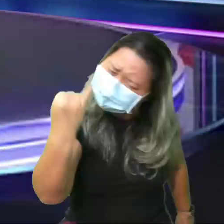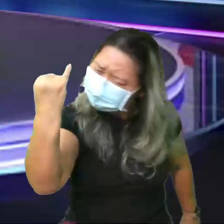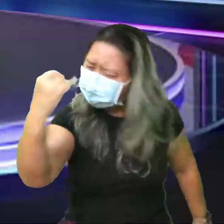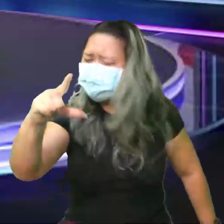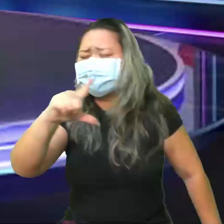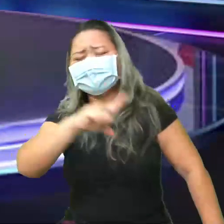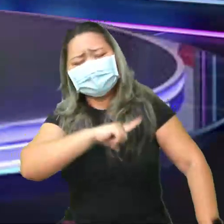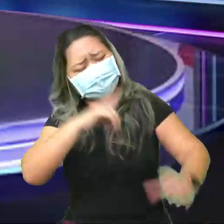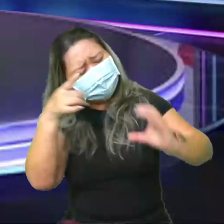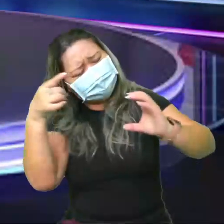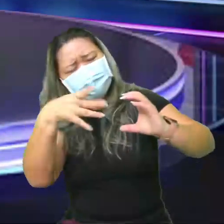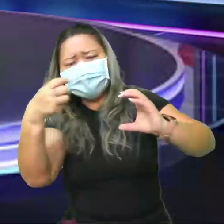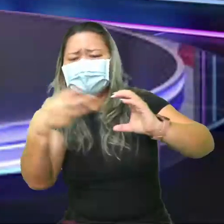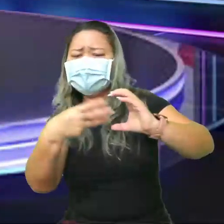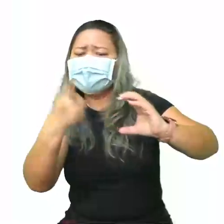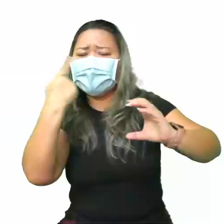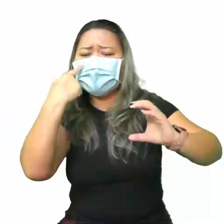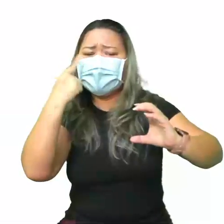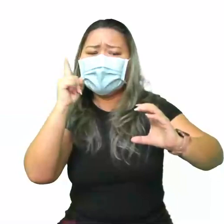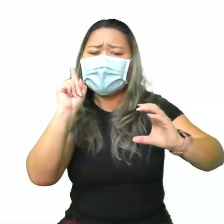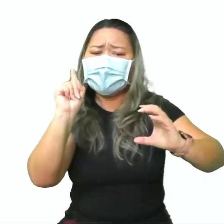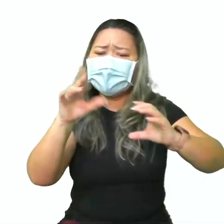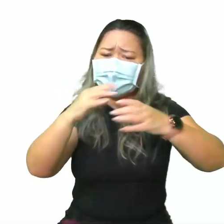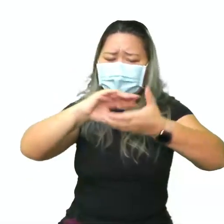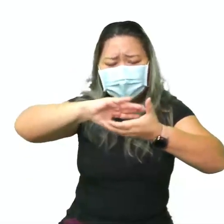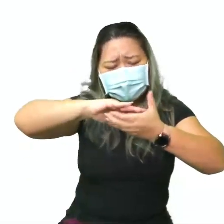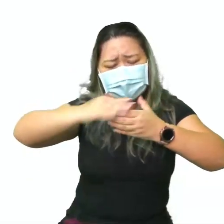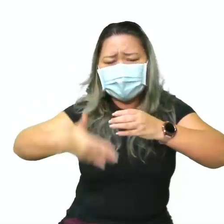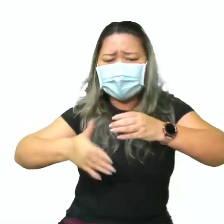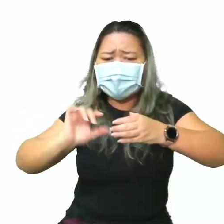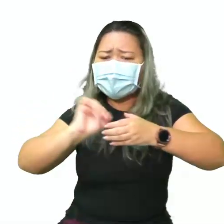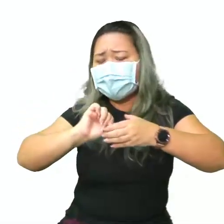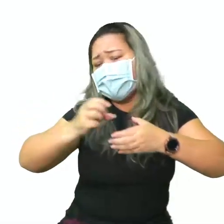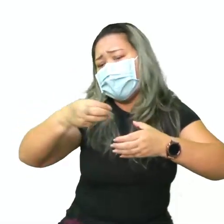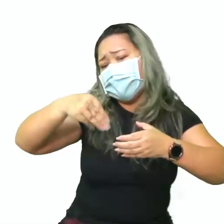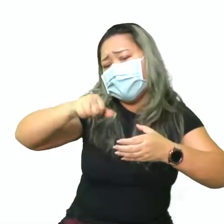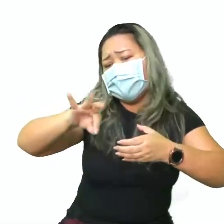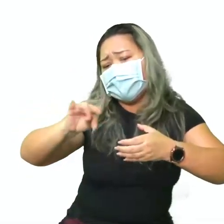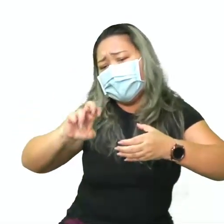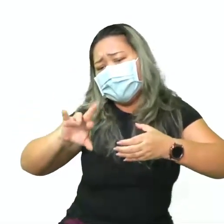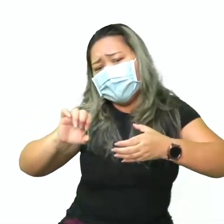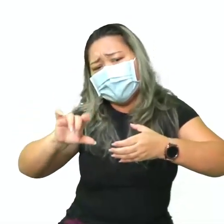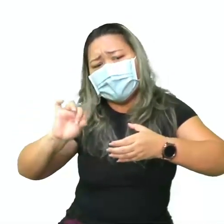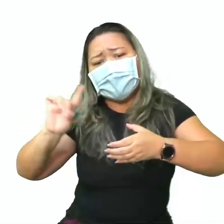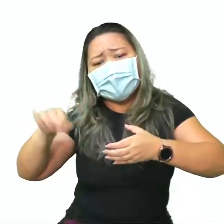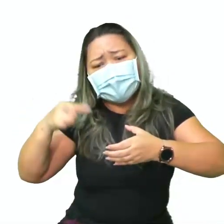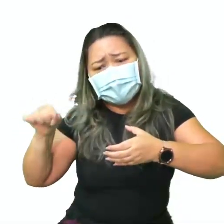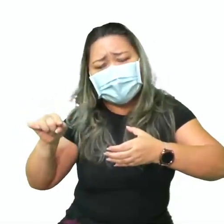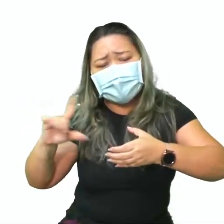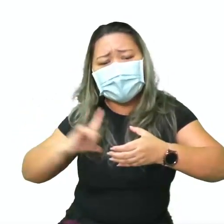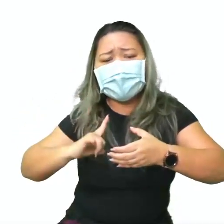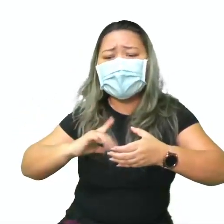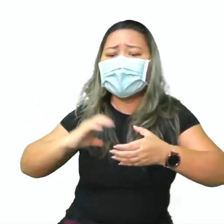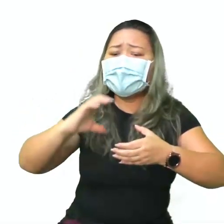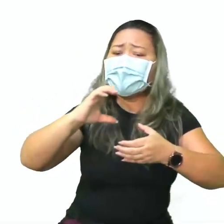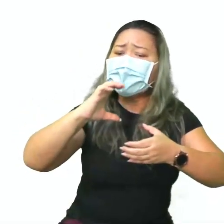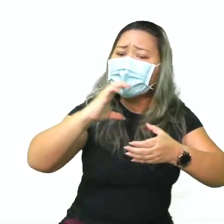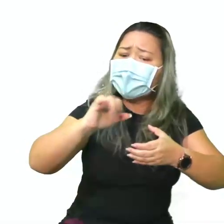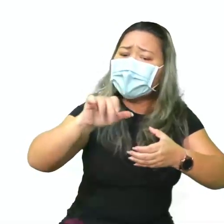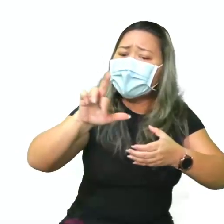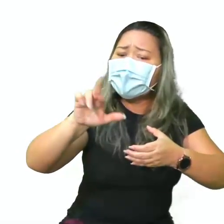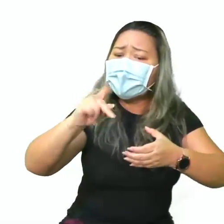Organela ou organoide, pequenas estruturas similares aos órgãos que estão presentes em células animais e nos vegetais e